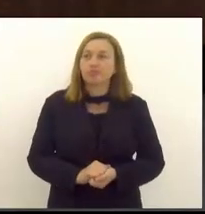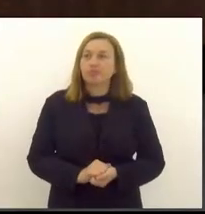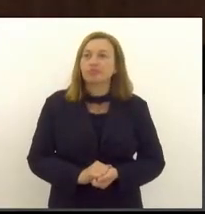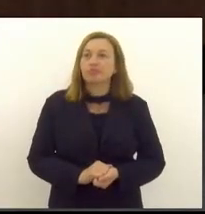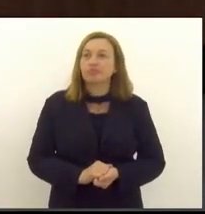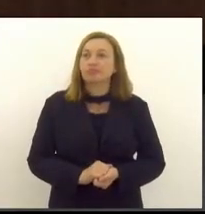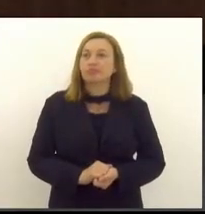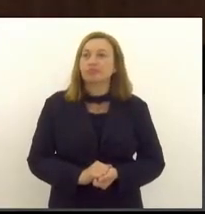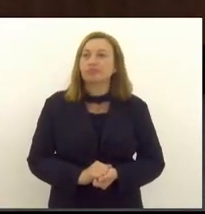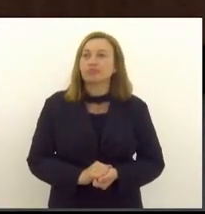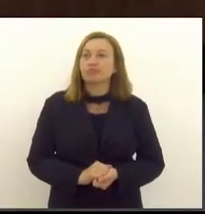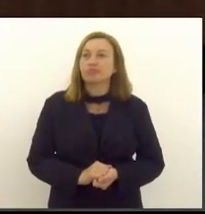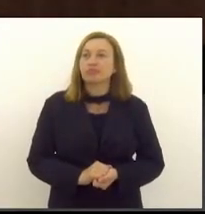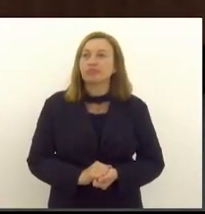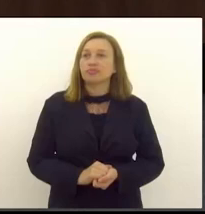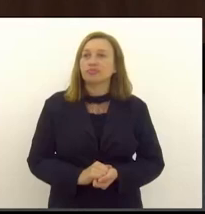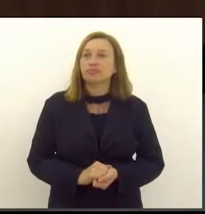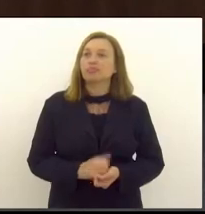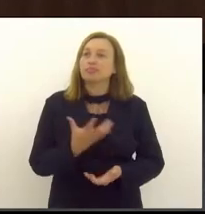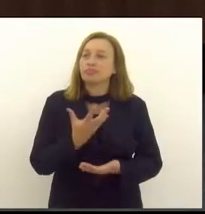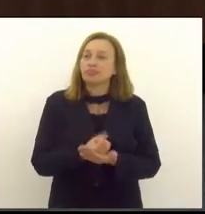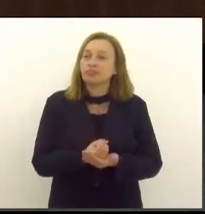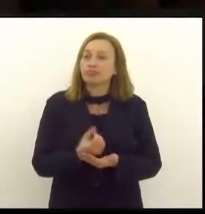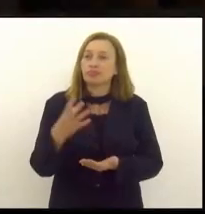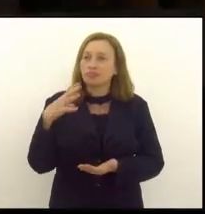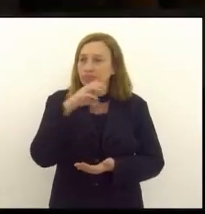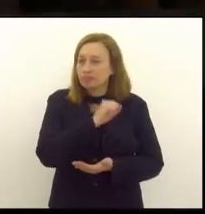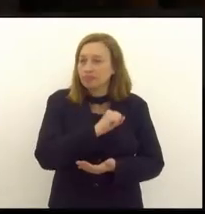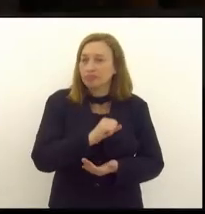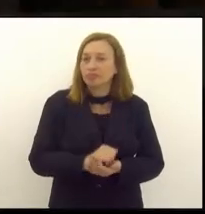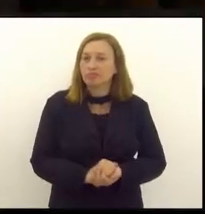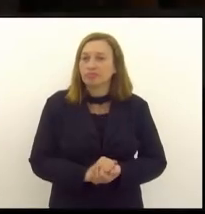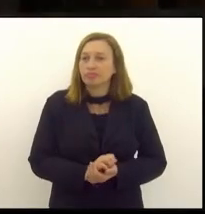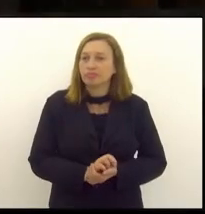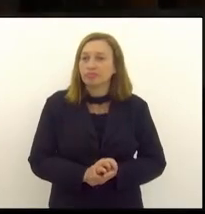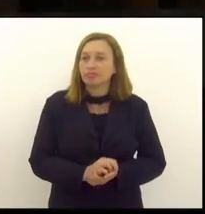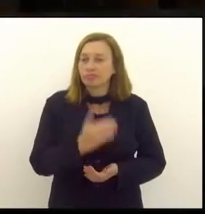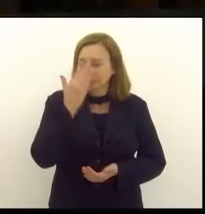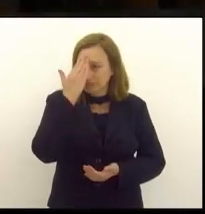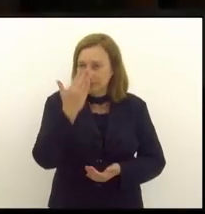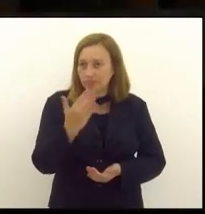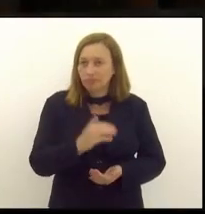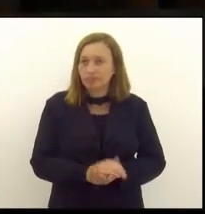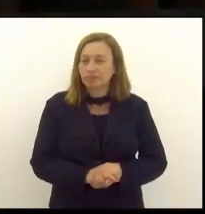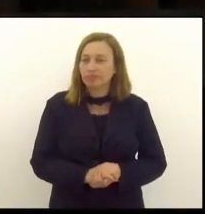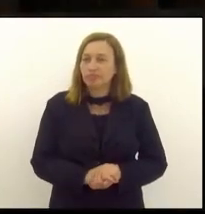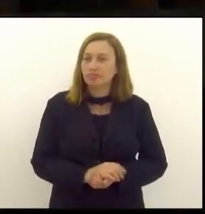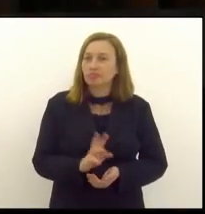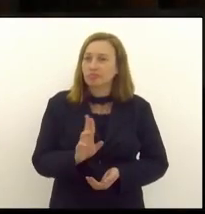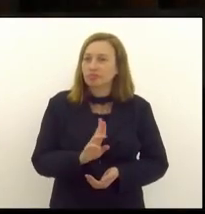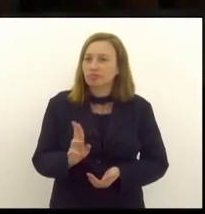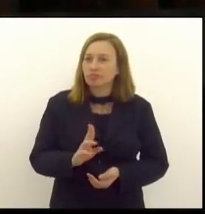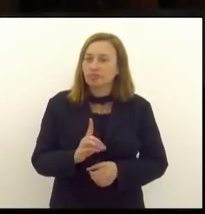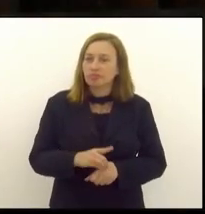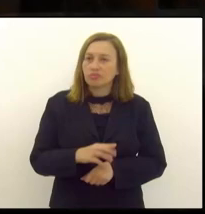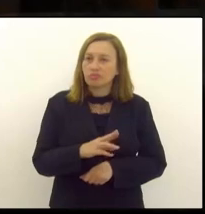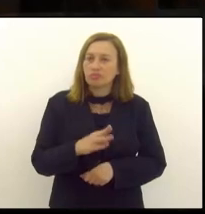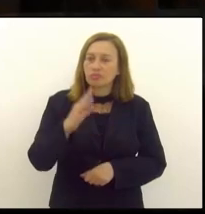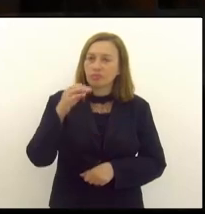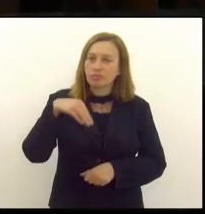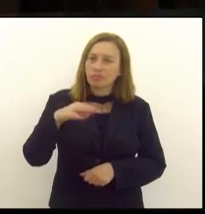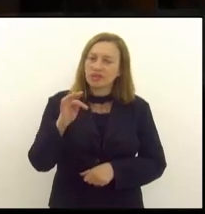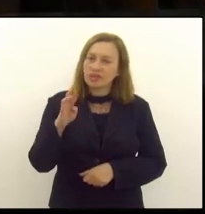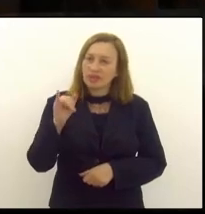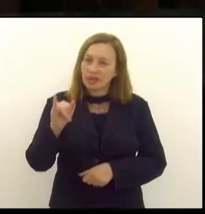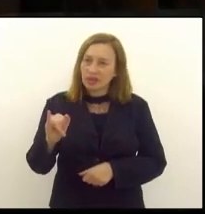atuação. Preciso ainda registrar muito rapidamente o agradecimento em nome do Dr. Bertier, que infelizmente já